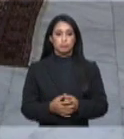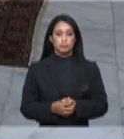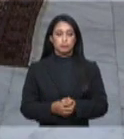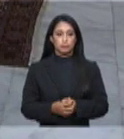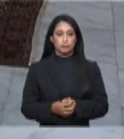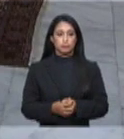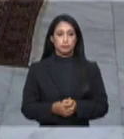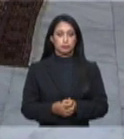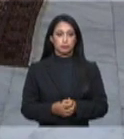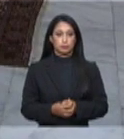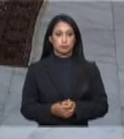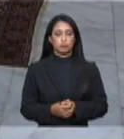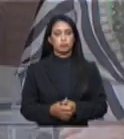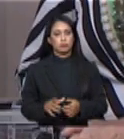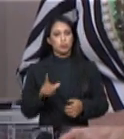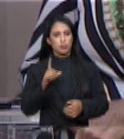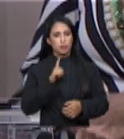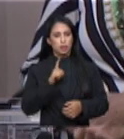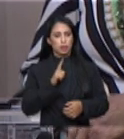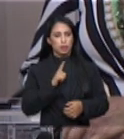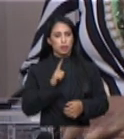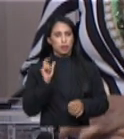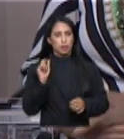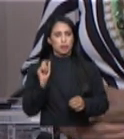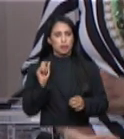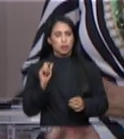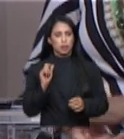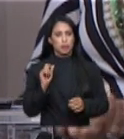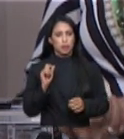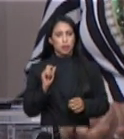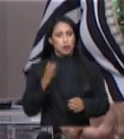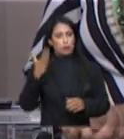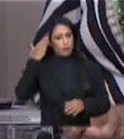do eterno Albert Einstein, é preciso aprender com o